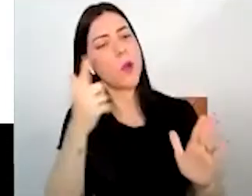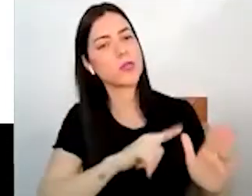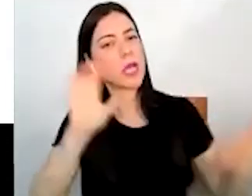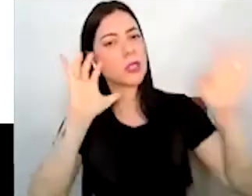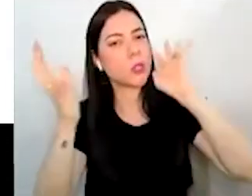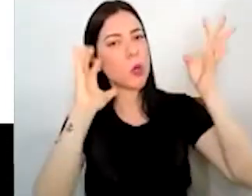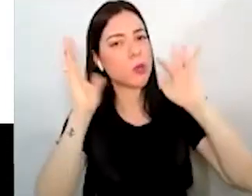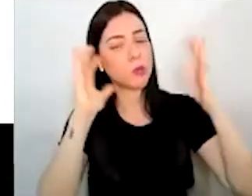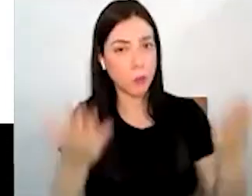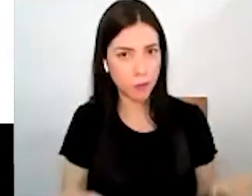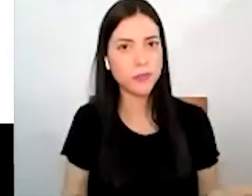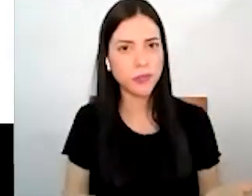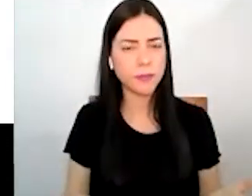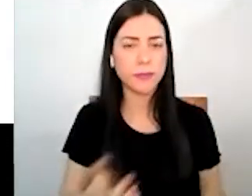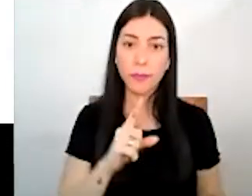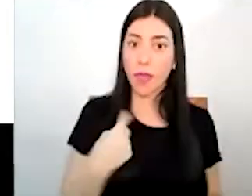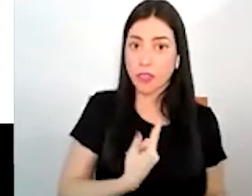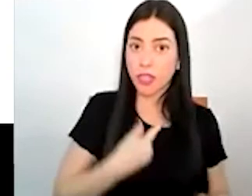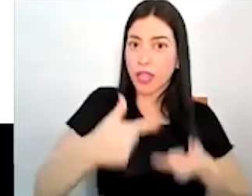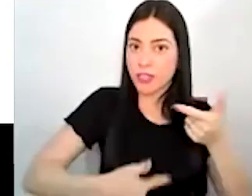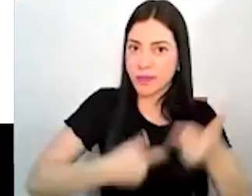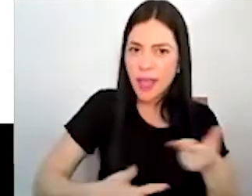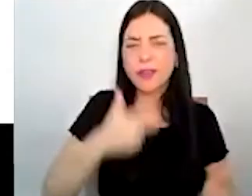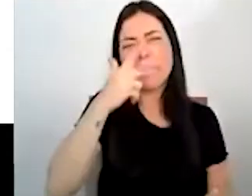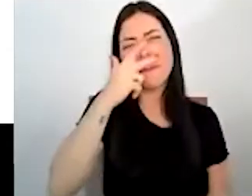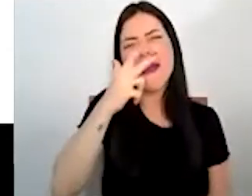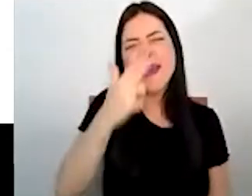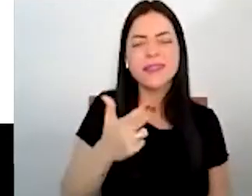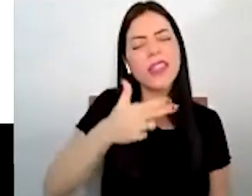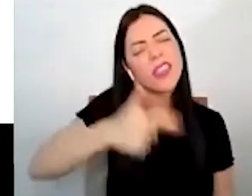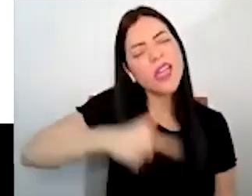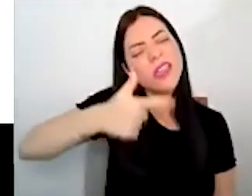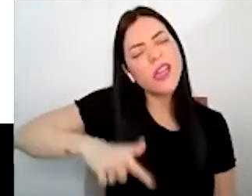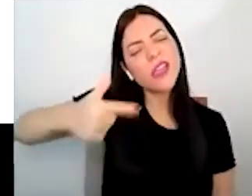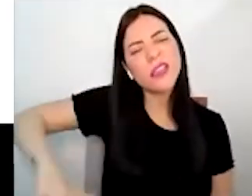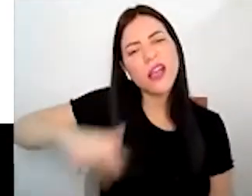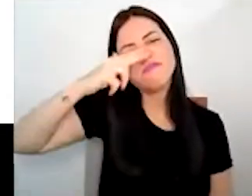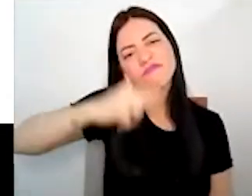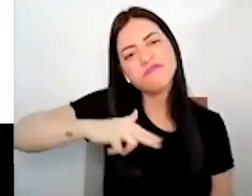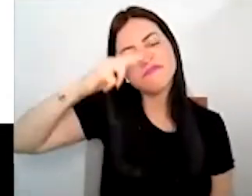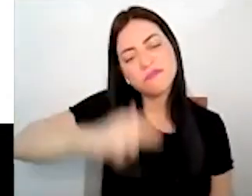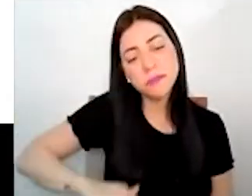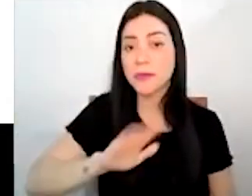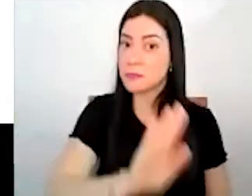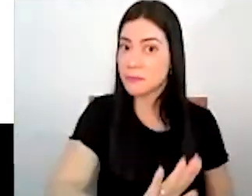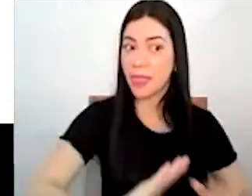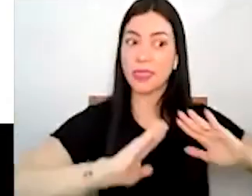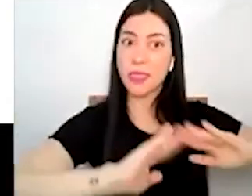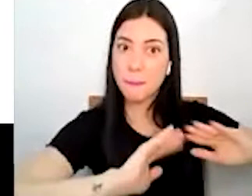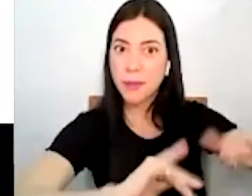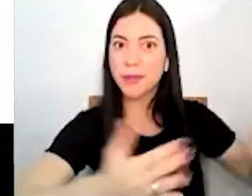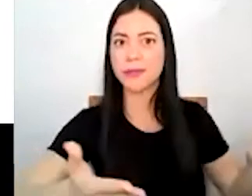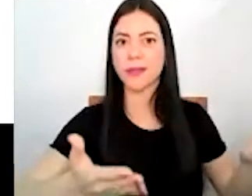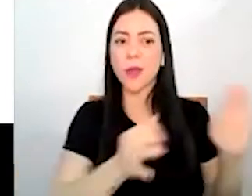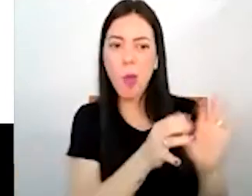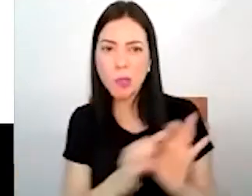mas que por mais que mesmo a gente tenha uma atividade que ela é repetitiva, cada demanda e cada contexto no qual o trabalho vai se dar nunca